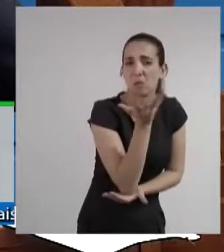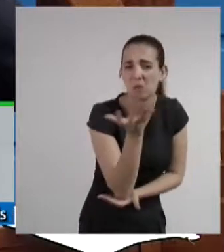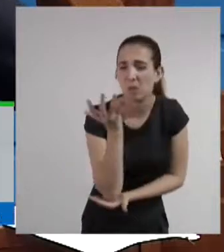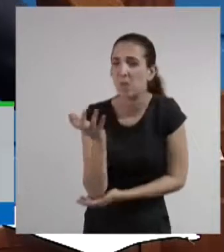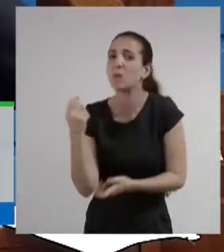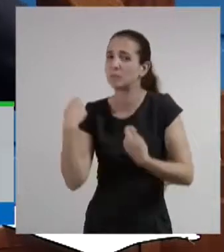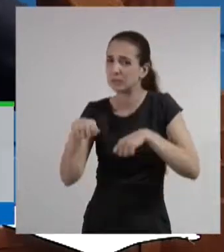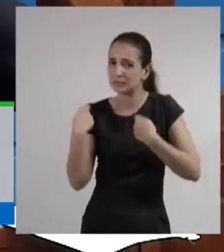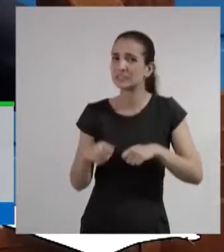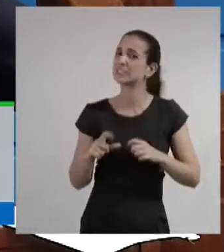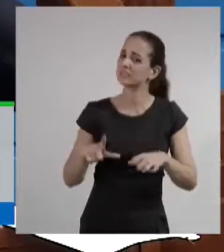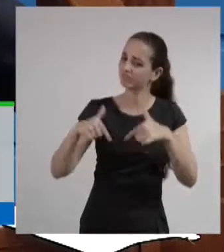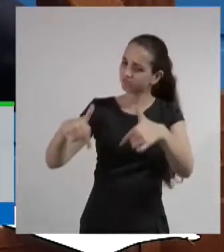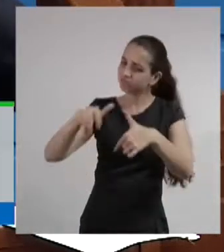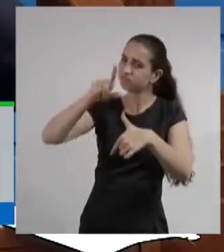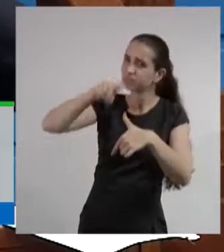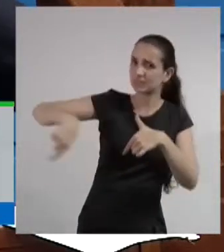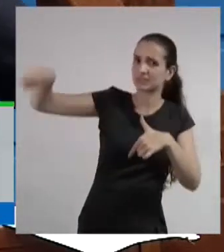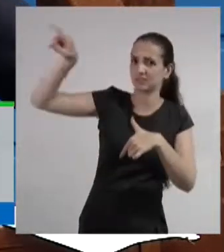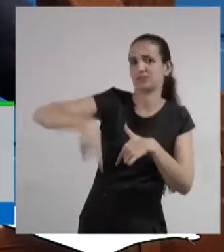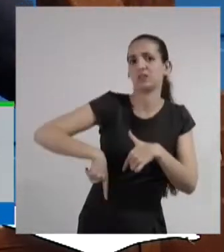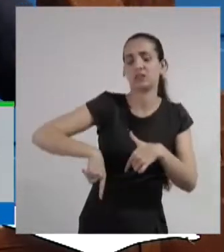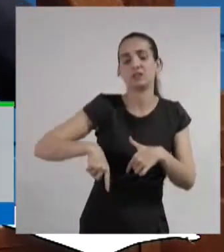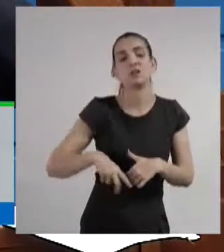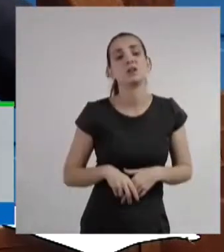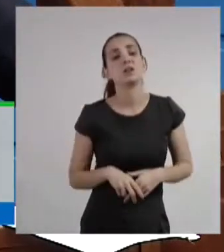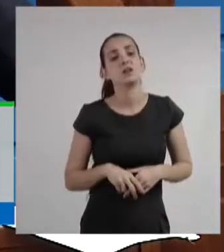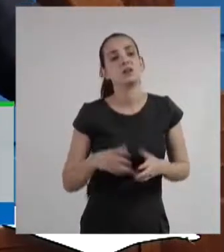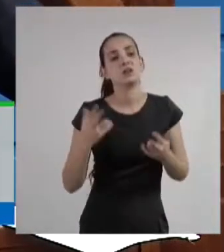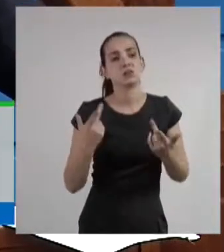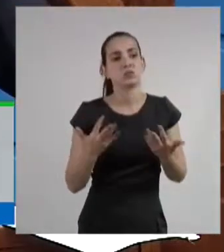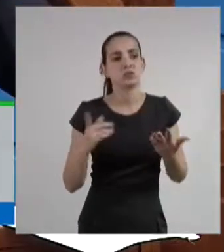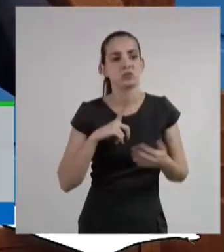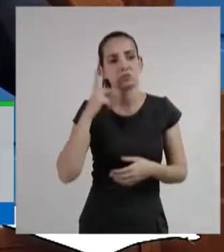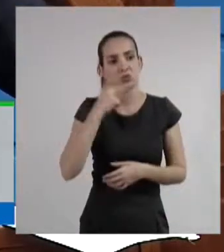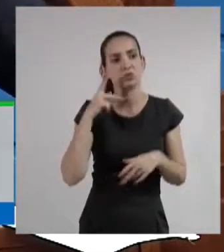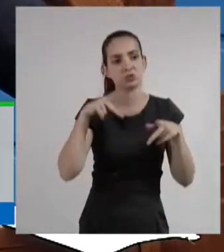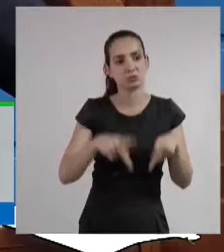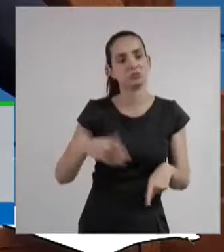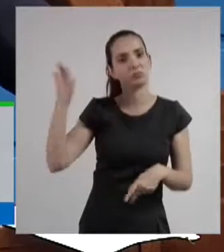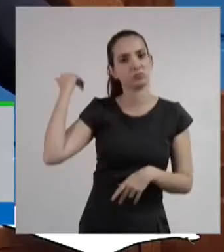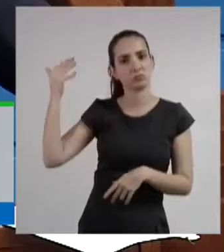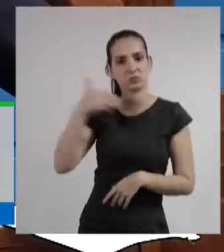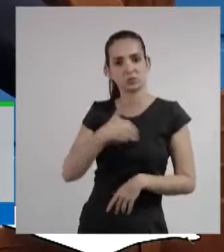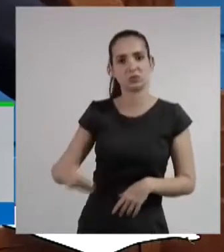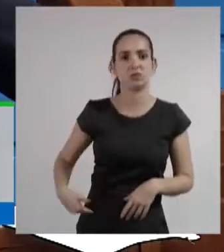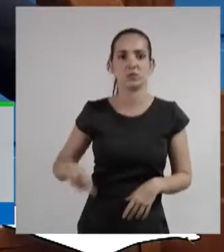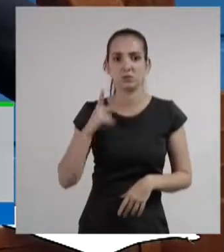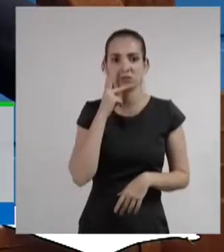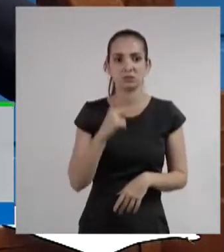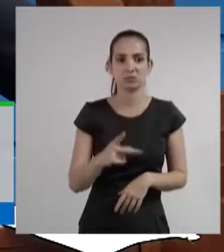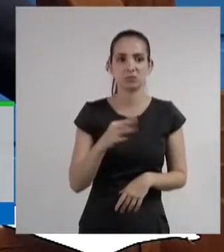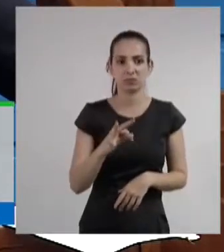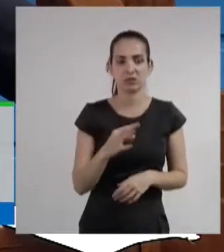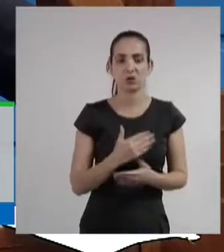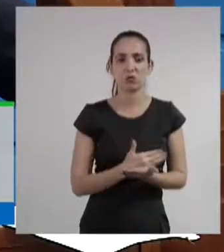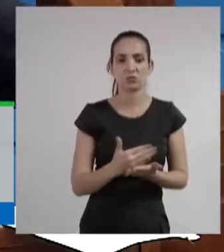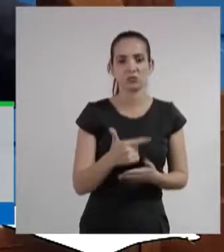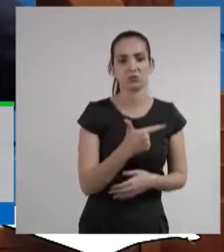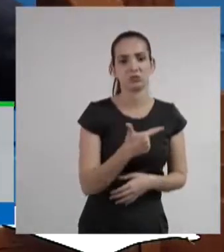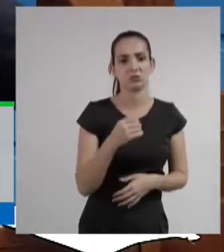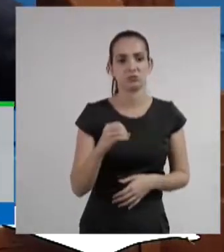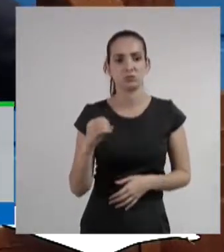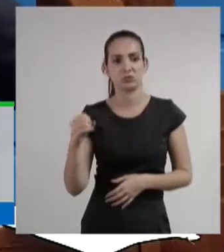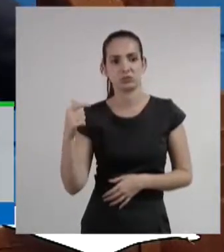foram implementadas nos governos do PT, a partir de 2002, com o